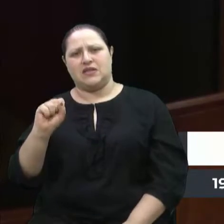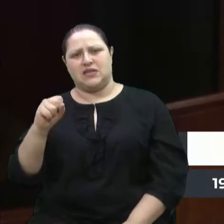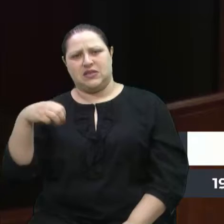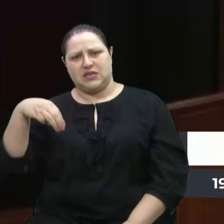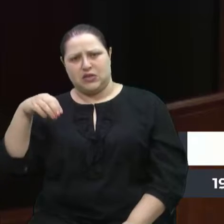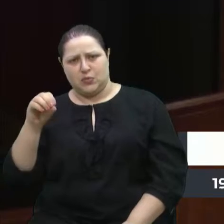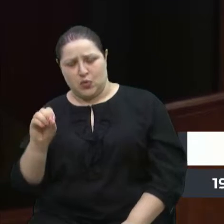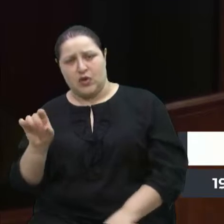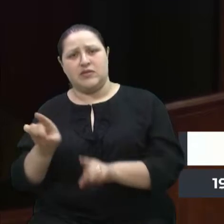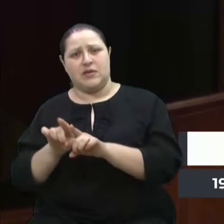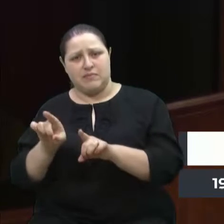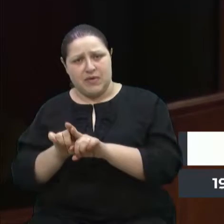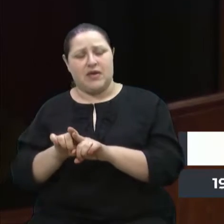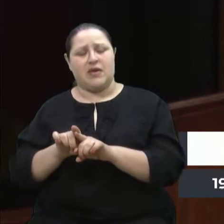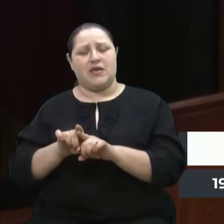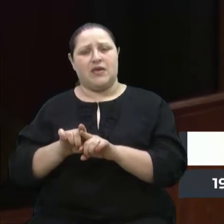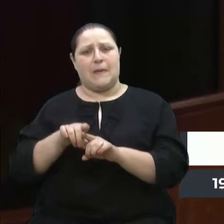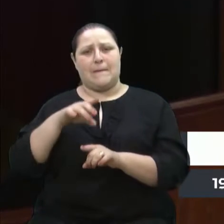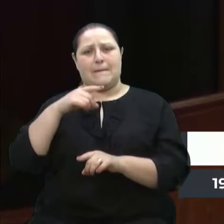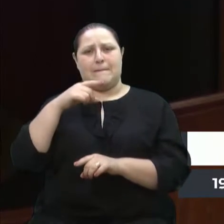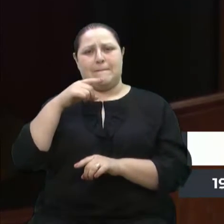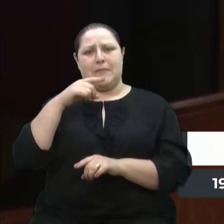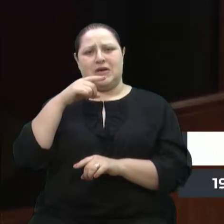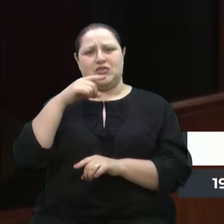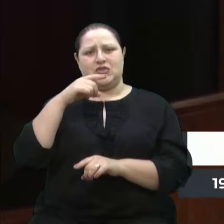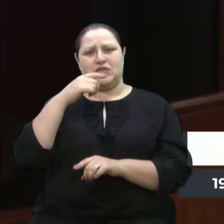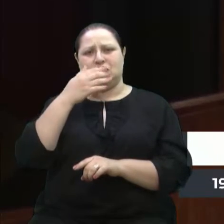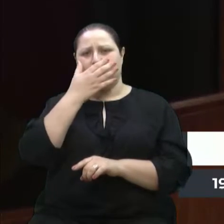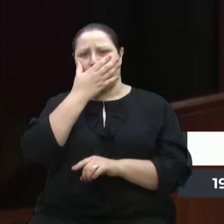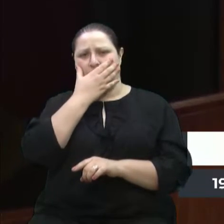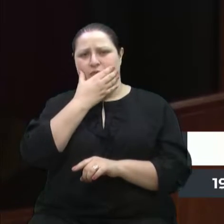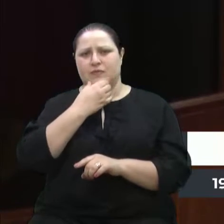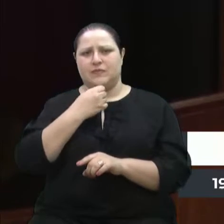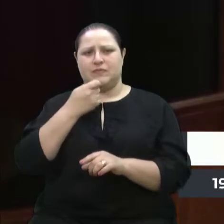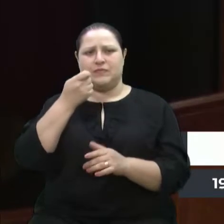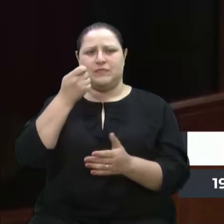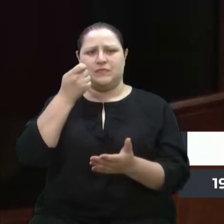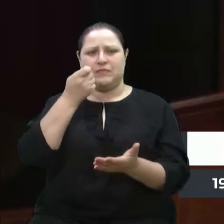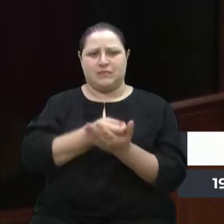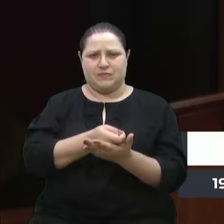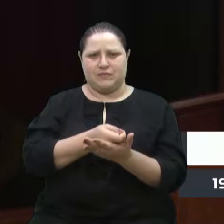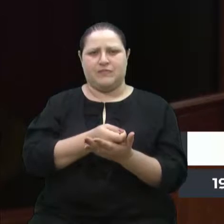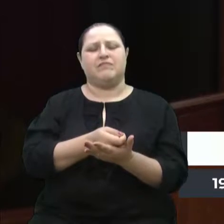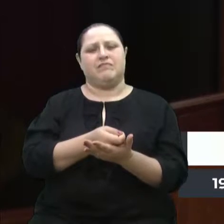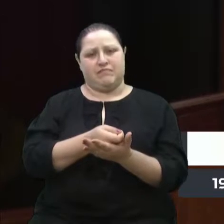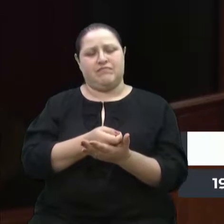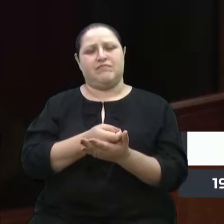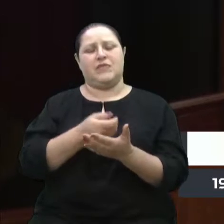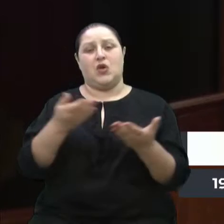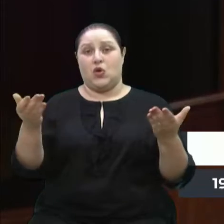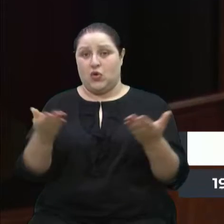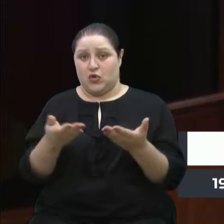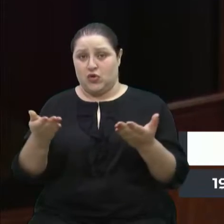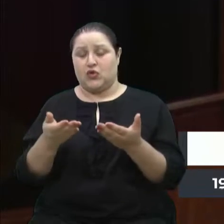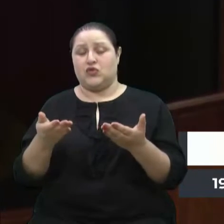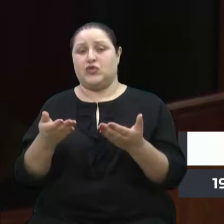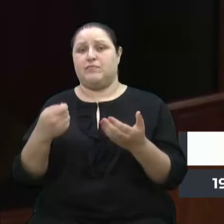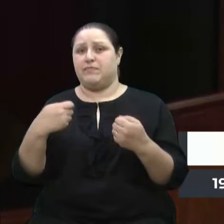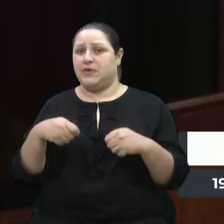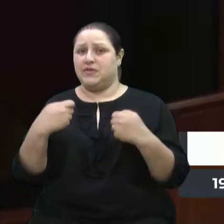que interfere... As mulheres negras estão, hoje, lá embaixo, na pirâmide social. Né?